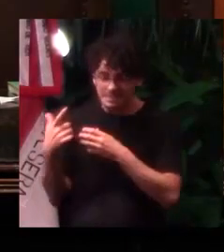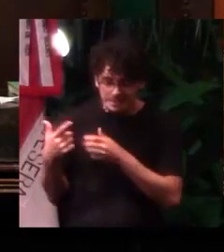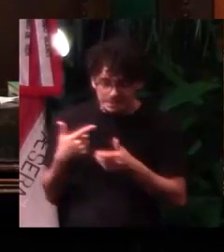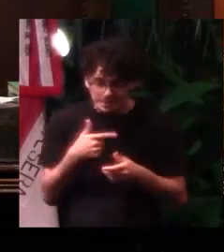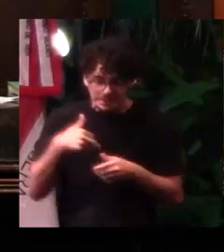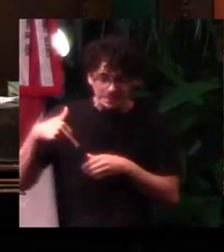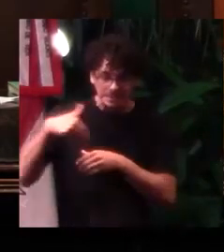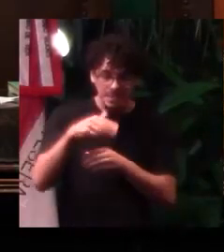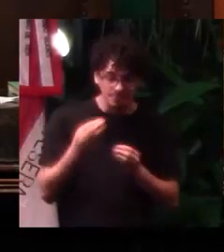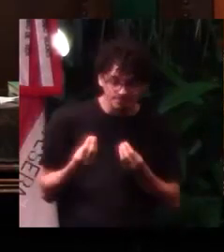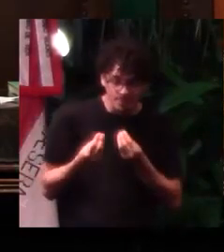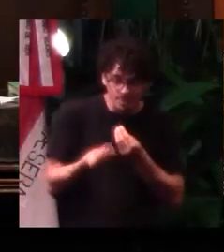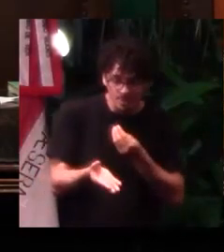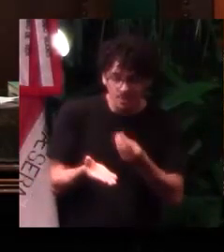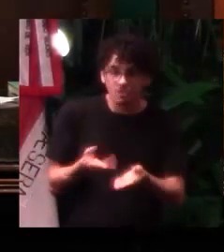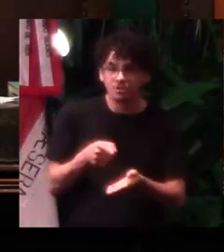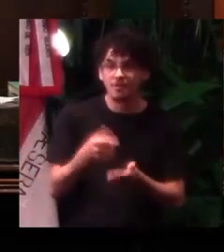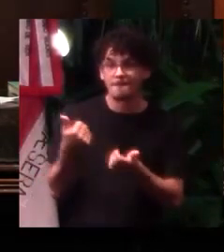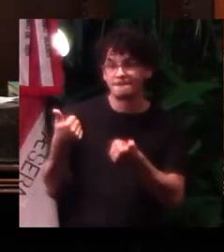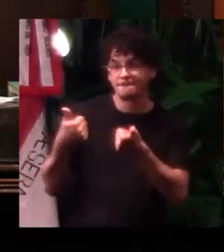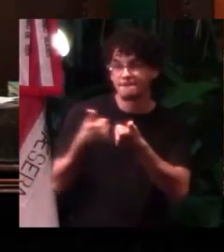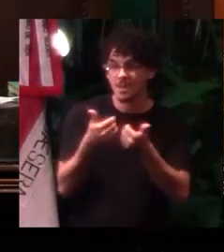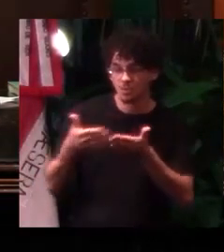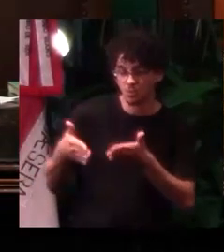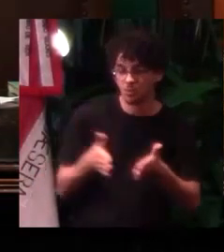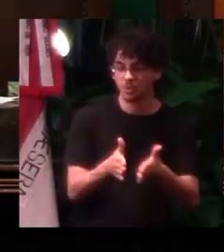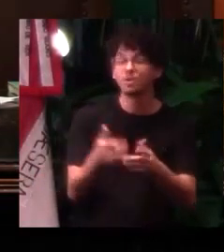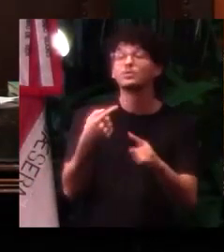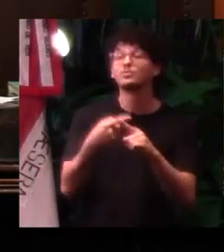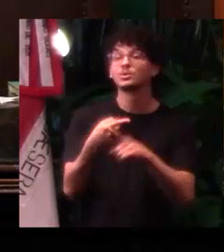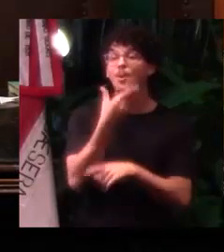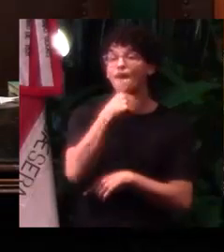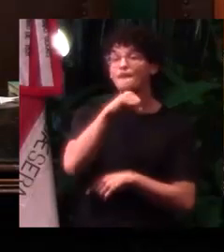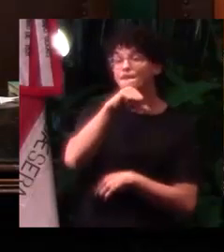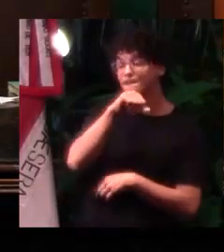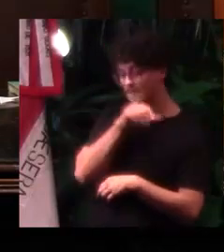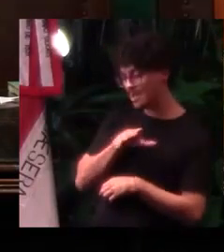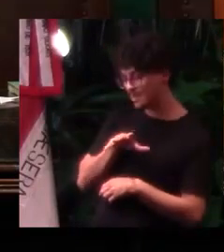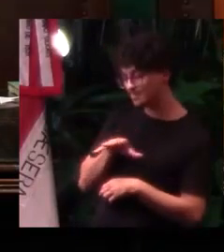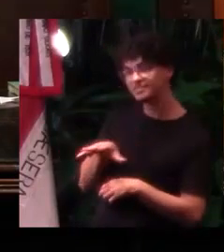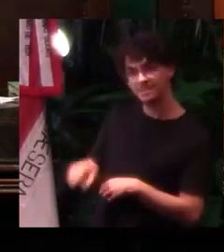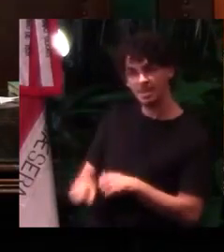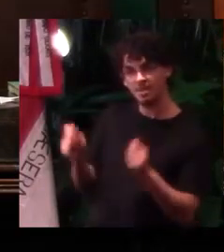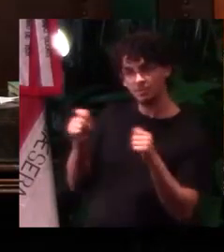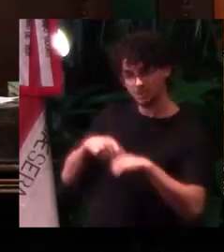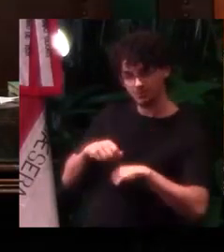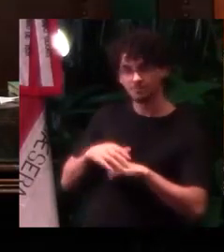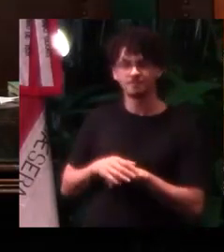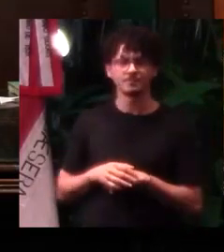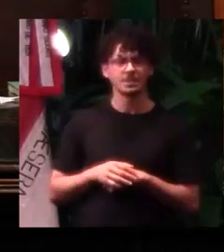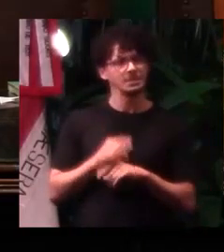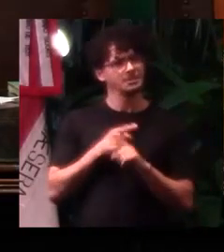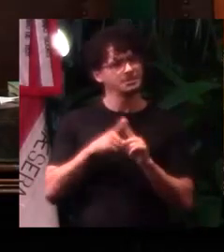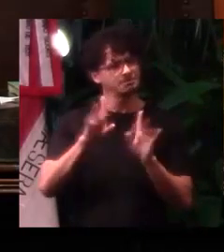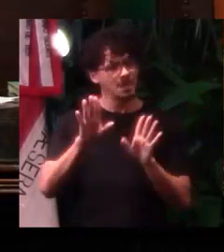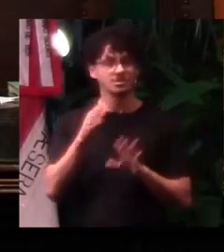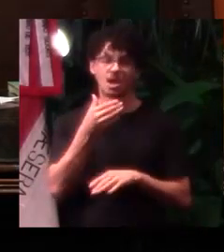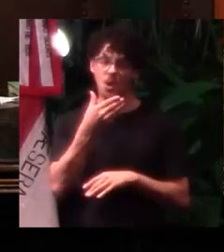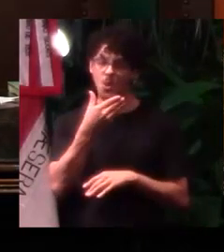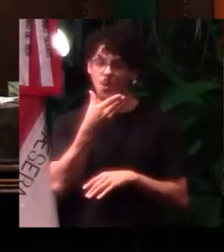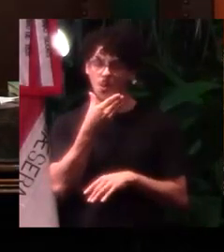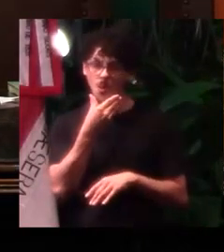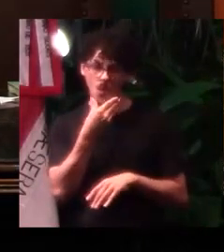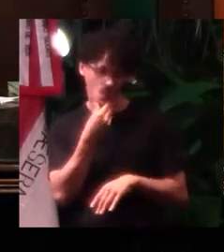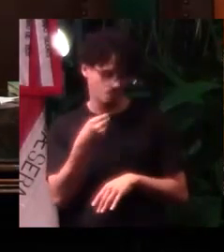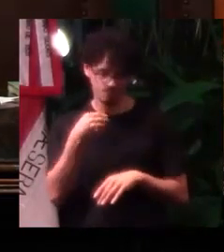ele pudesse recolher. No início ele acha que está fazendo isso por conta própria e a